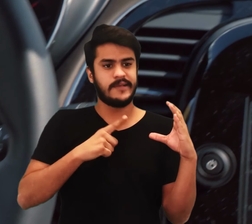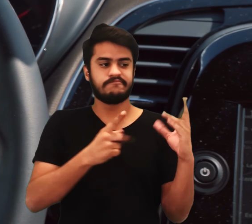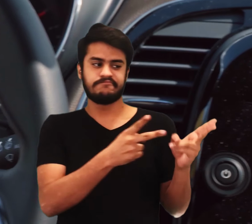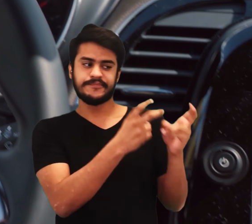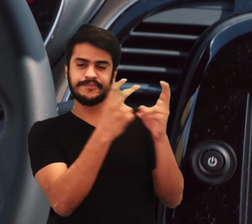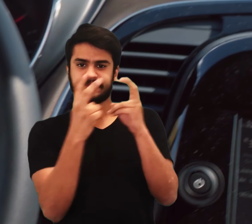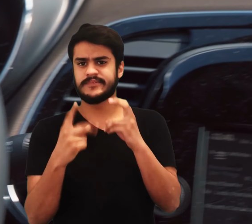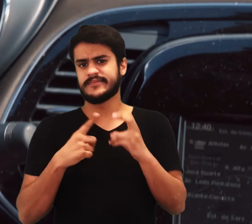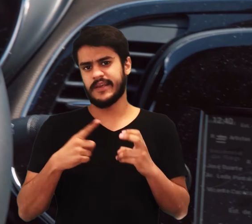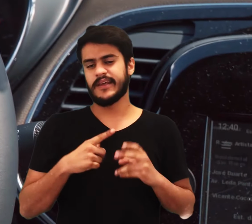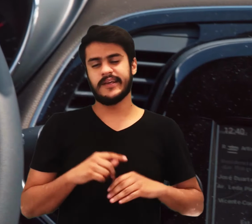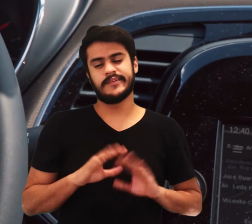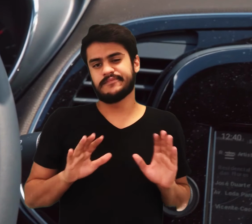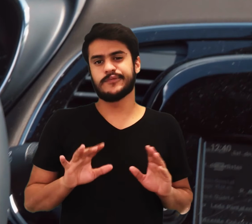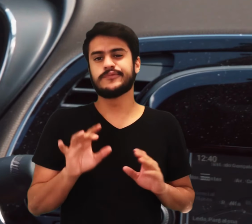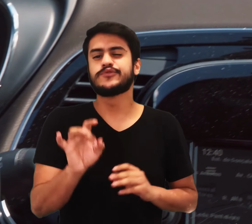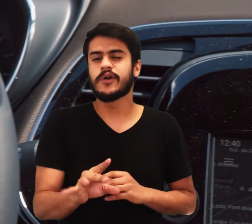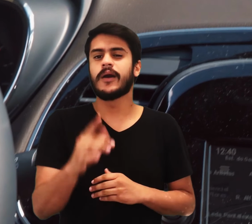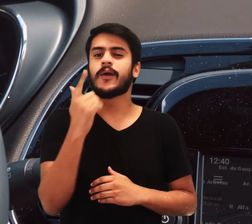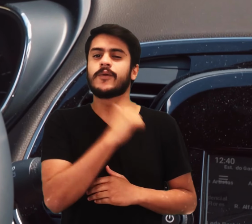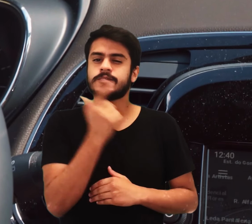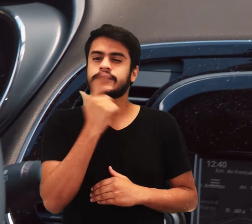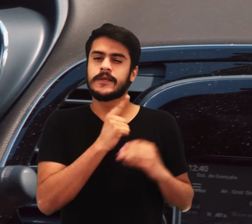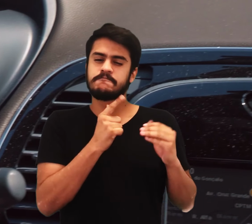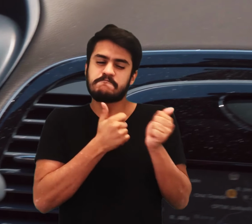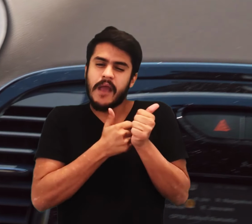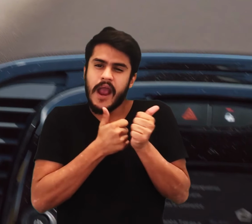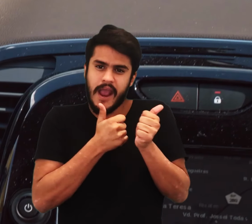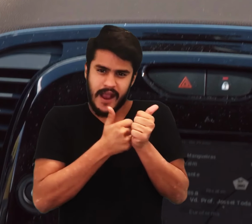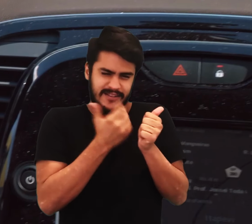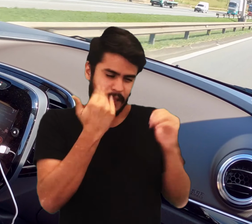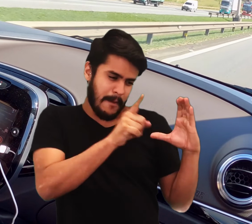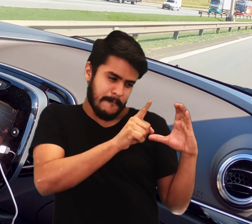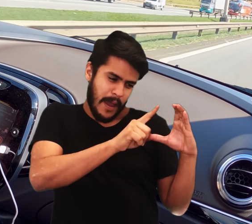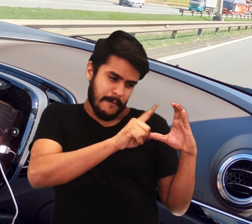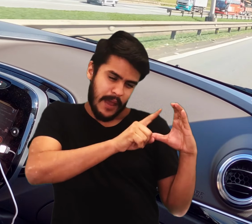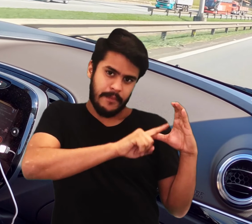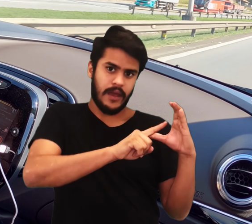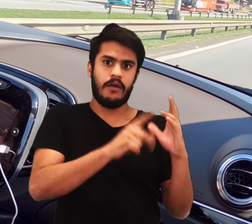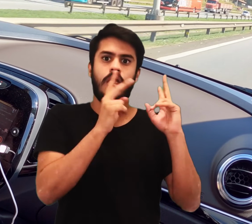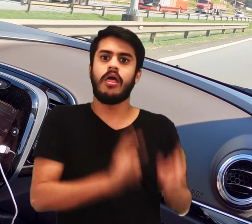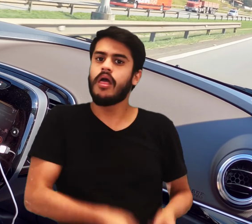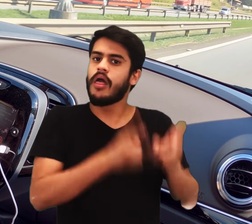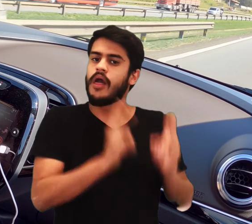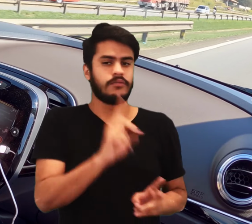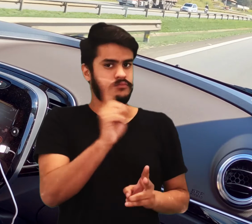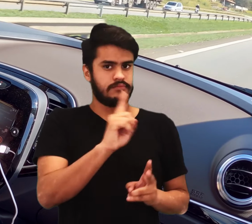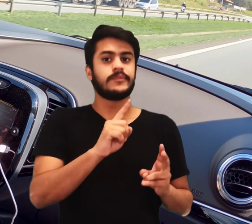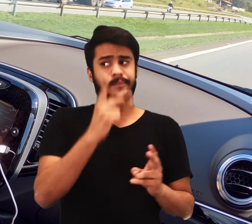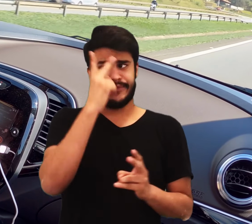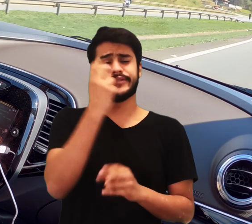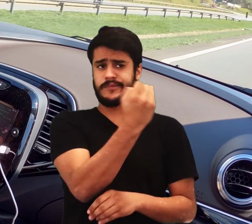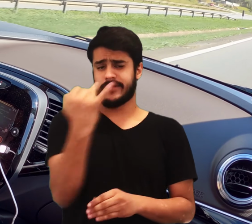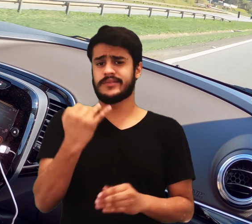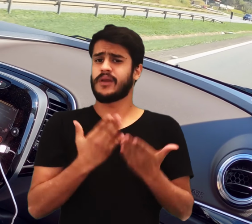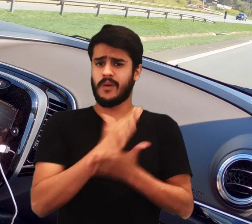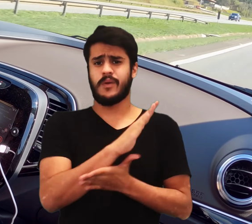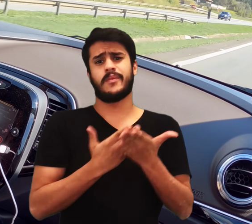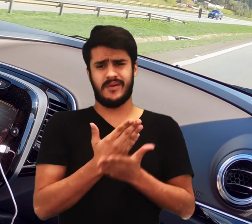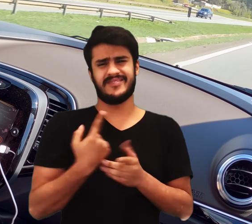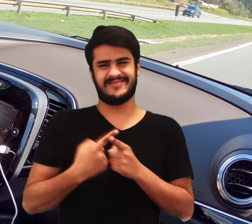Mais uma vez para 5.000. Então, é... uma troca ali bem... bem apertadinha, assim, só para realmente ter esse conforto e não ficar travado numa rotação só, que é o que